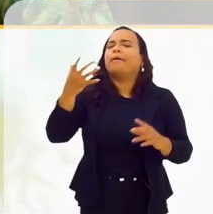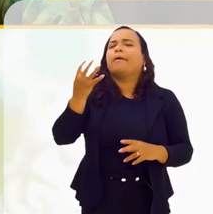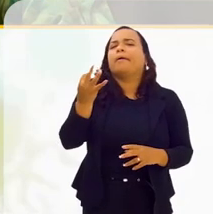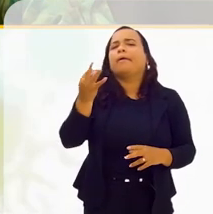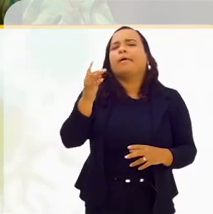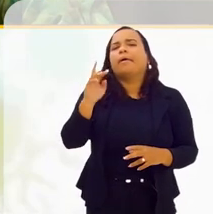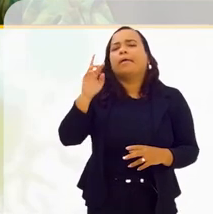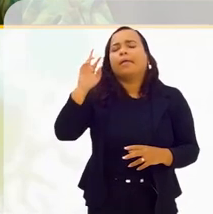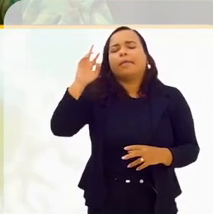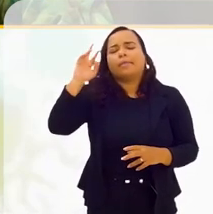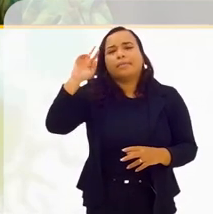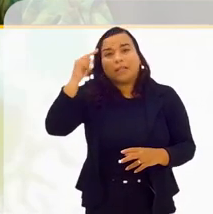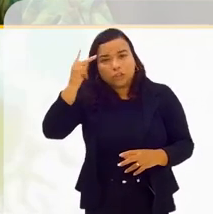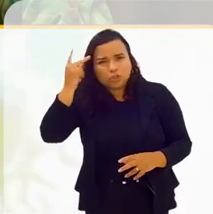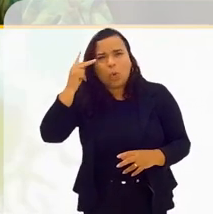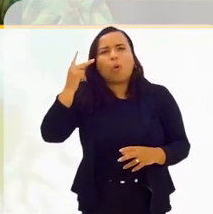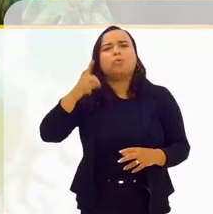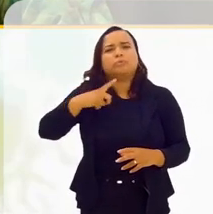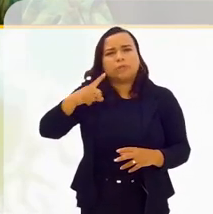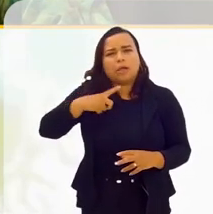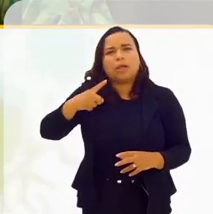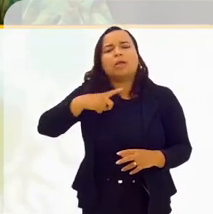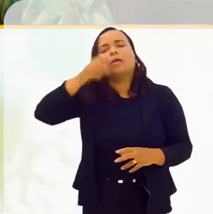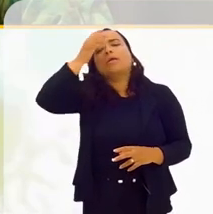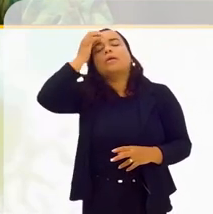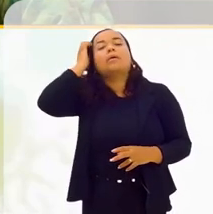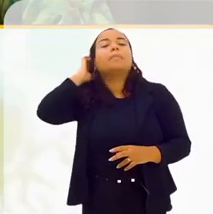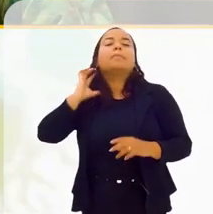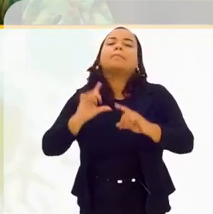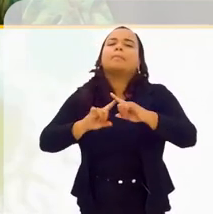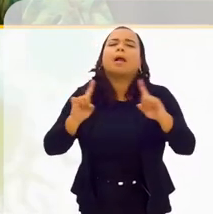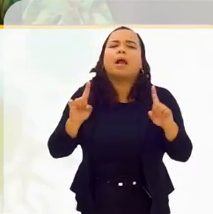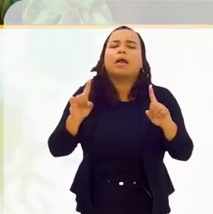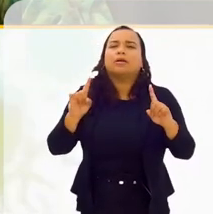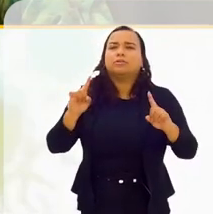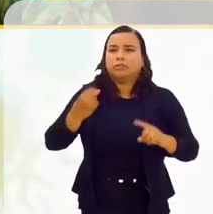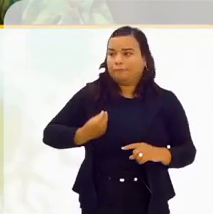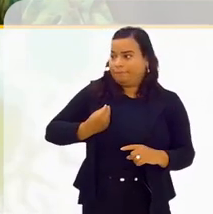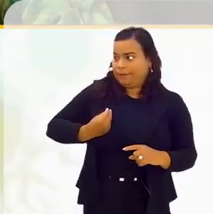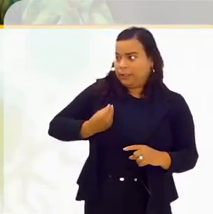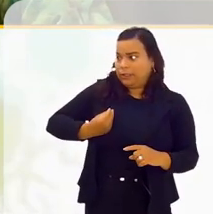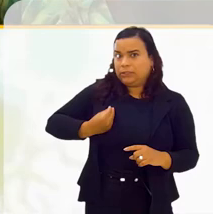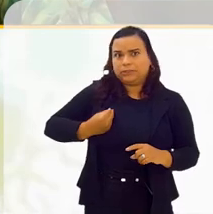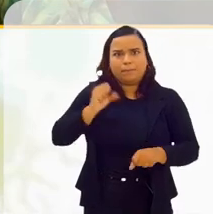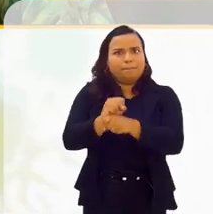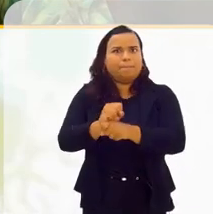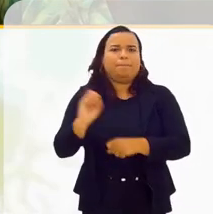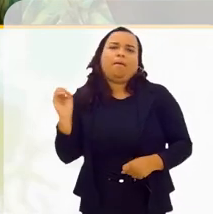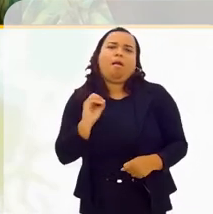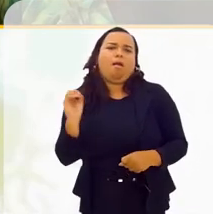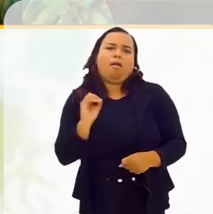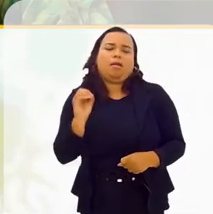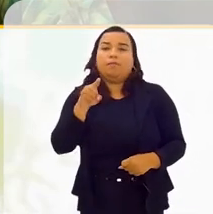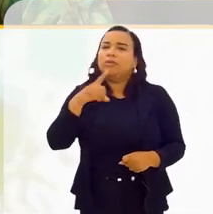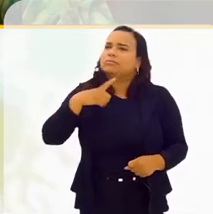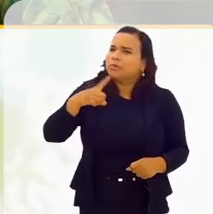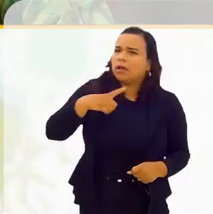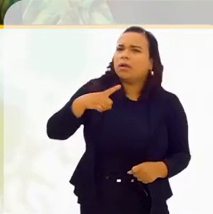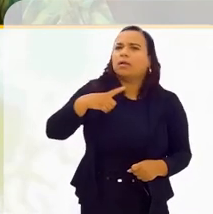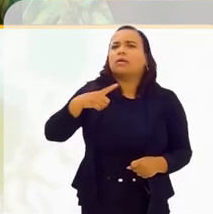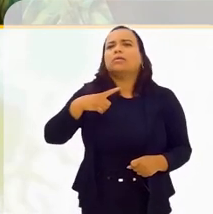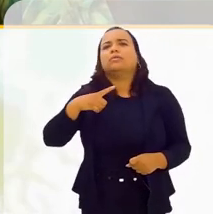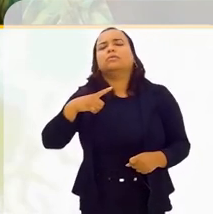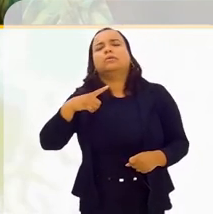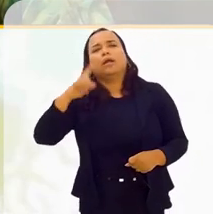E para fazer todas mas ao mesmo tempo a vida não para porque você tem um transtorno Então você tem que fazer